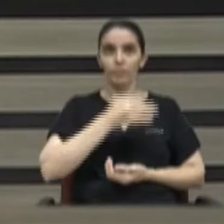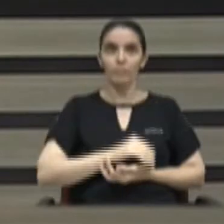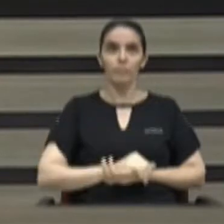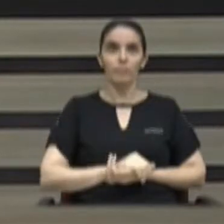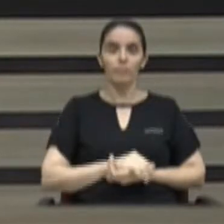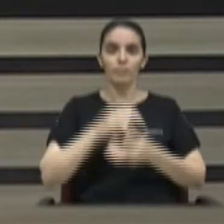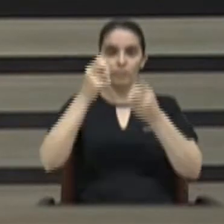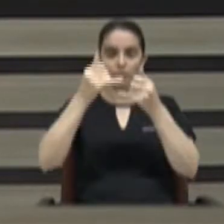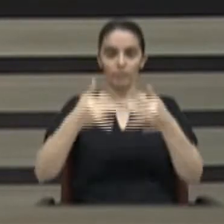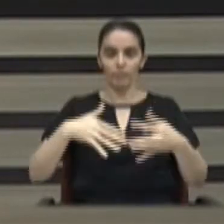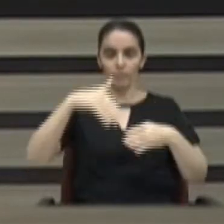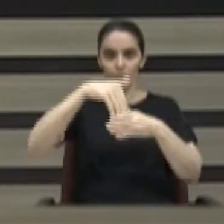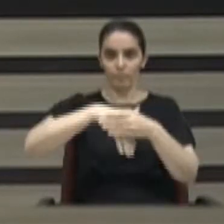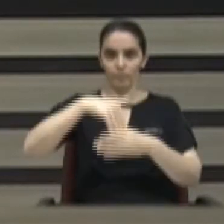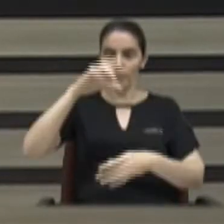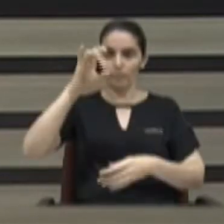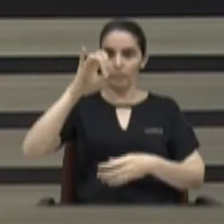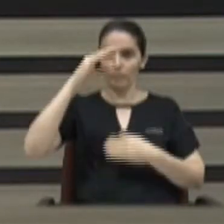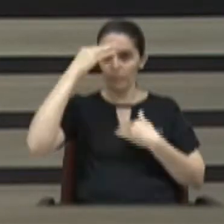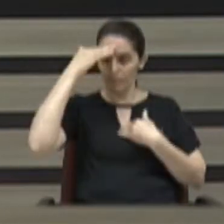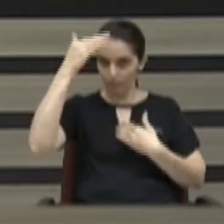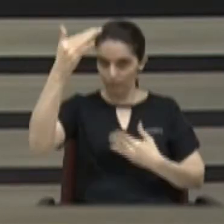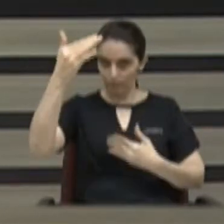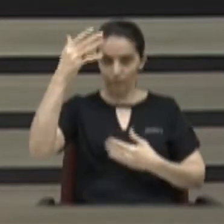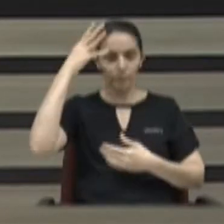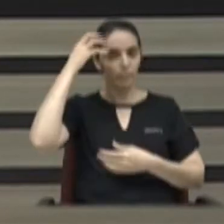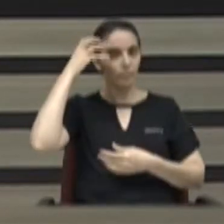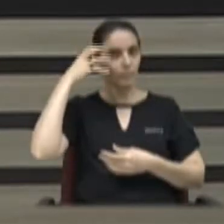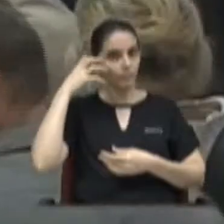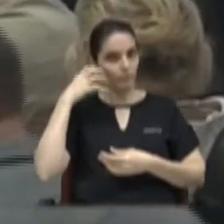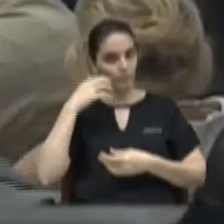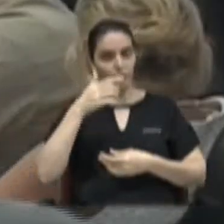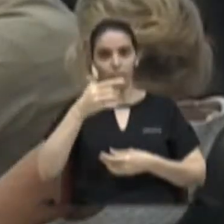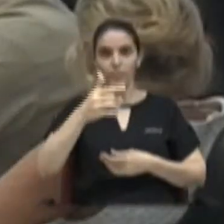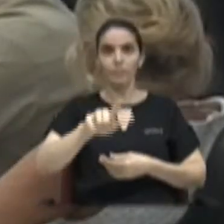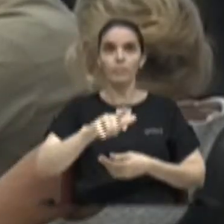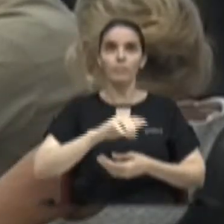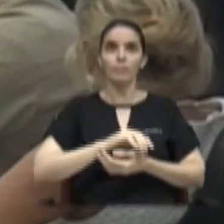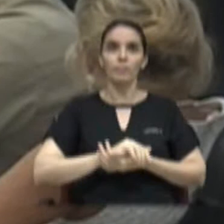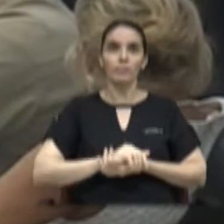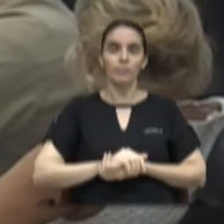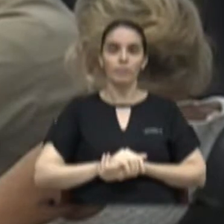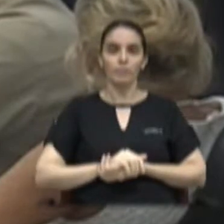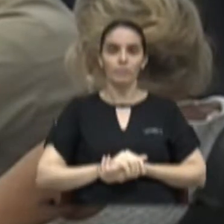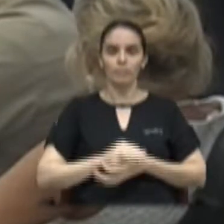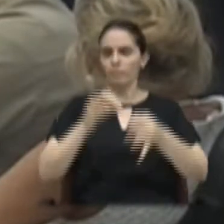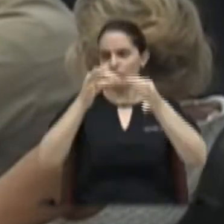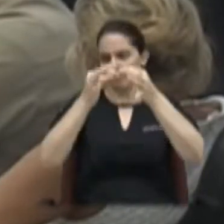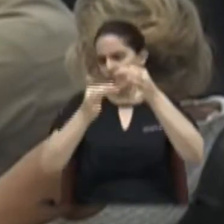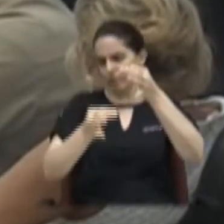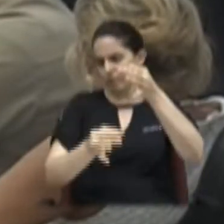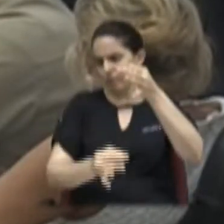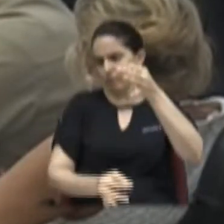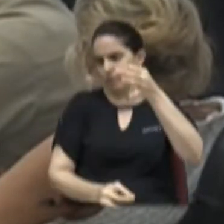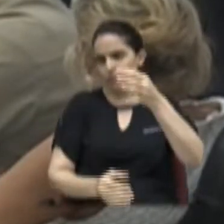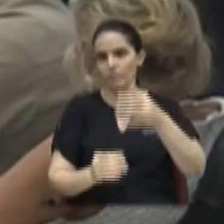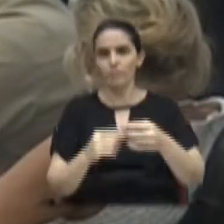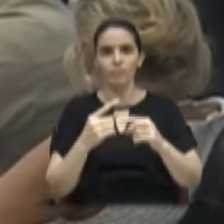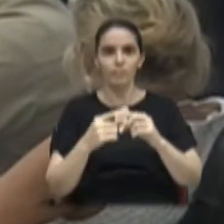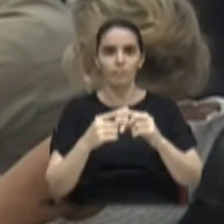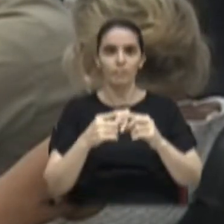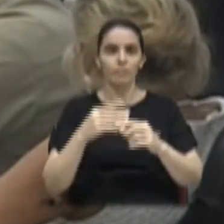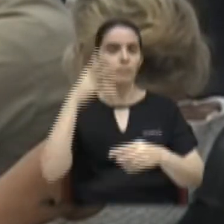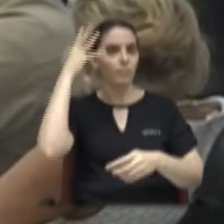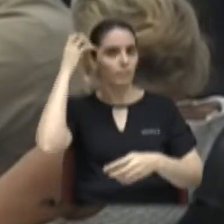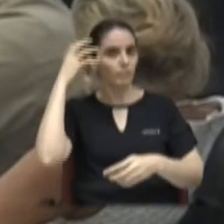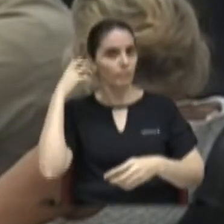Queria só agradecê-lo mais uma vez, e não vou me estender, sei que você não se inscreveu, então,